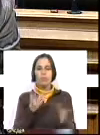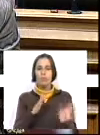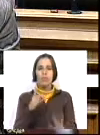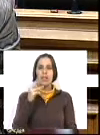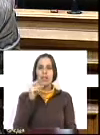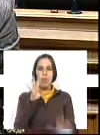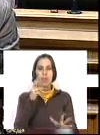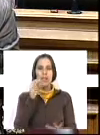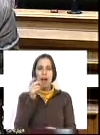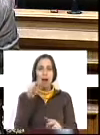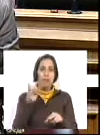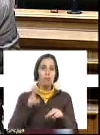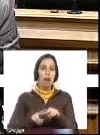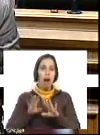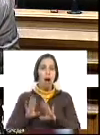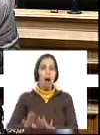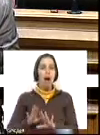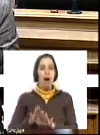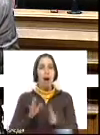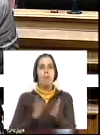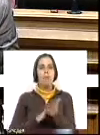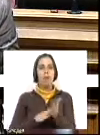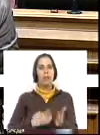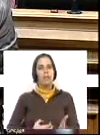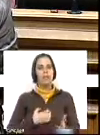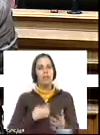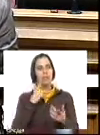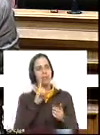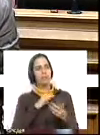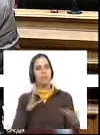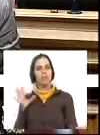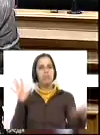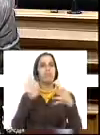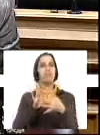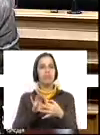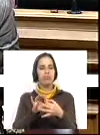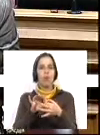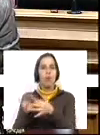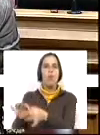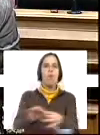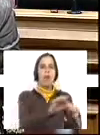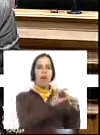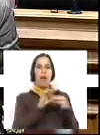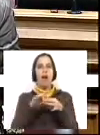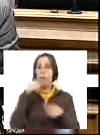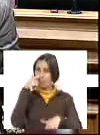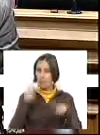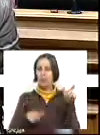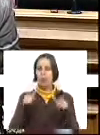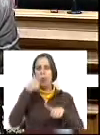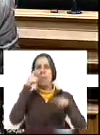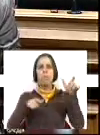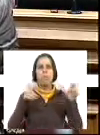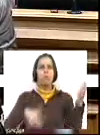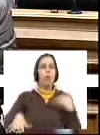quase 3 décadas de prisão, provou o seu espírito agregador e de união das pessoas e de um